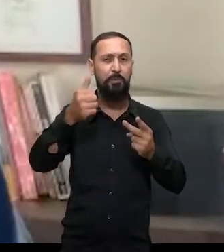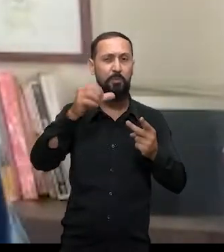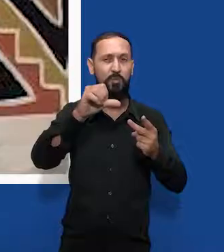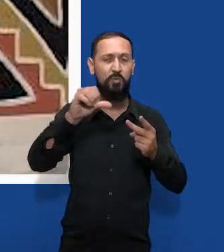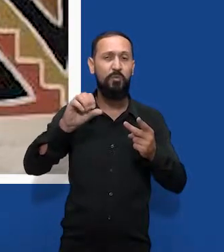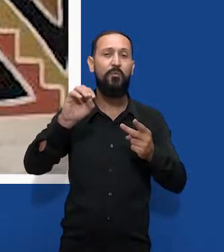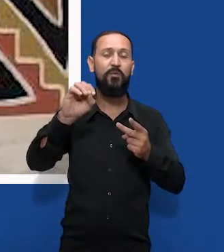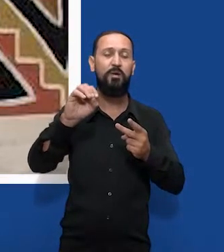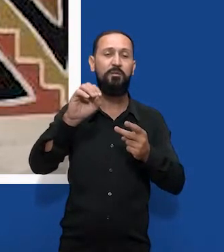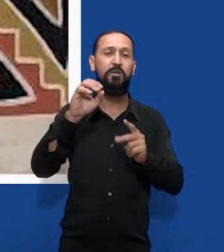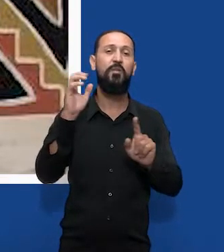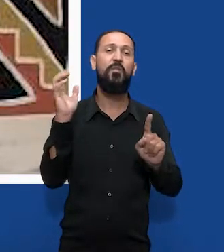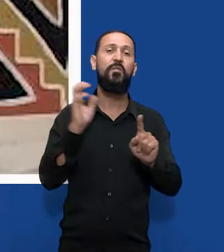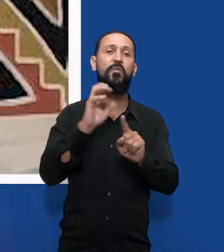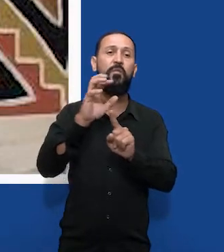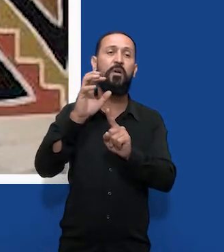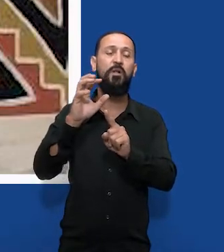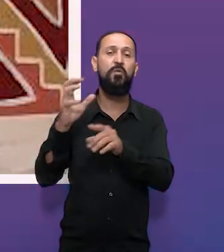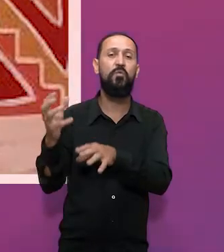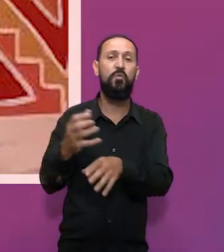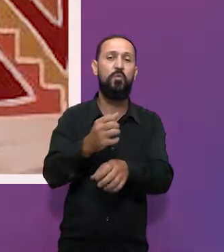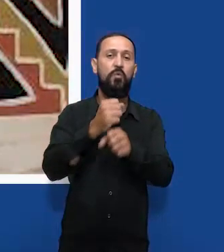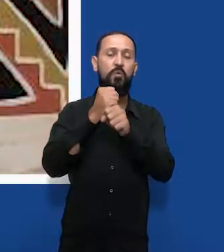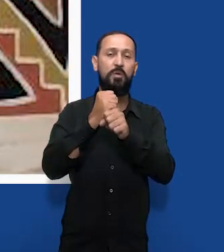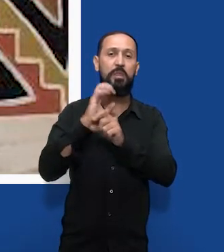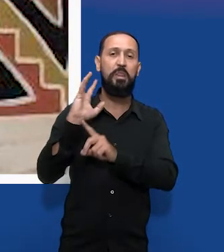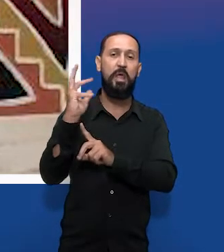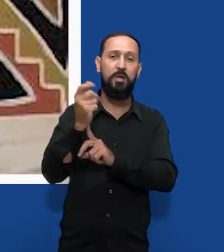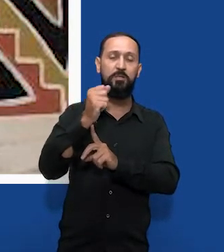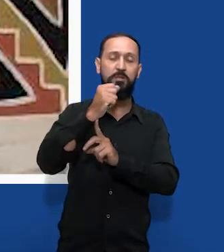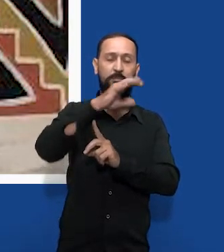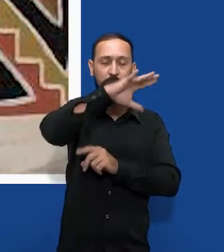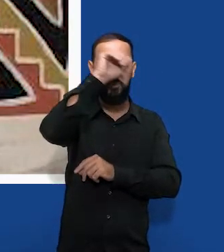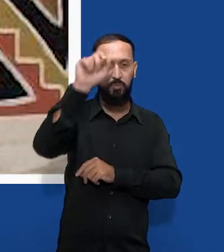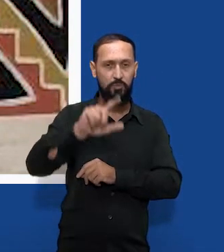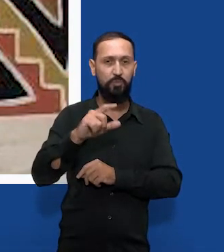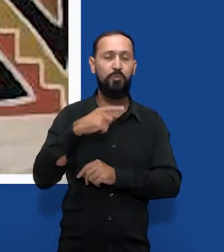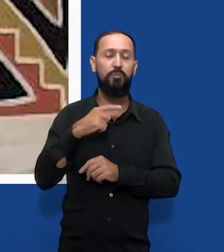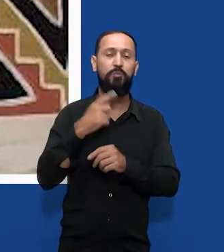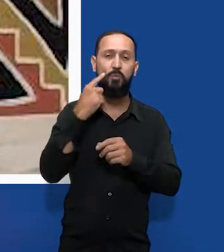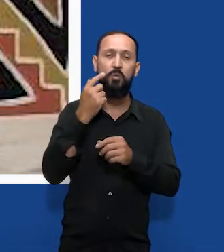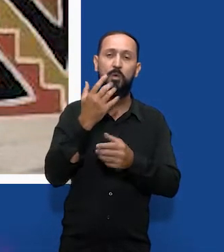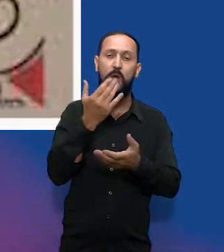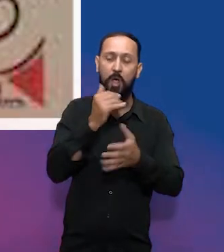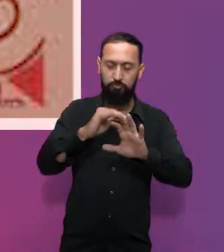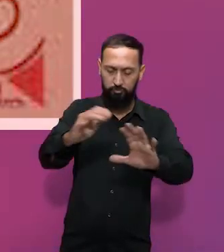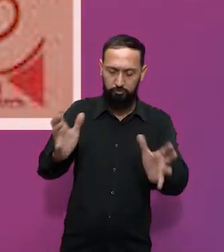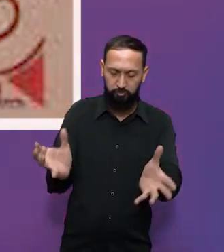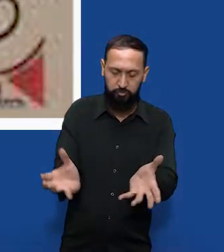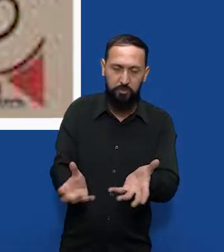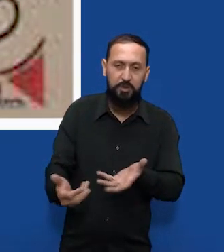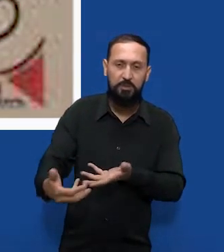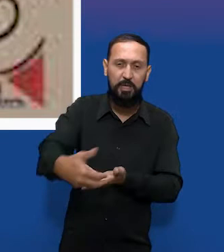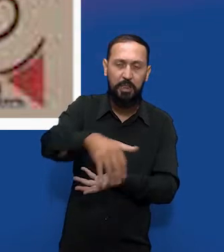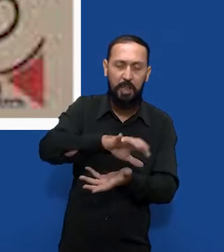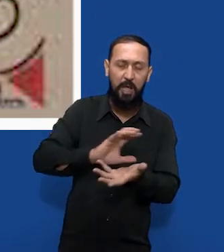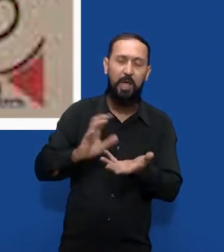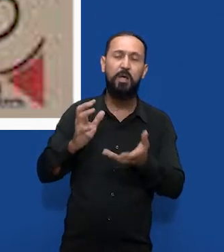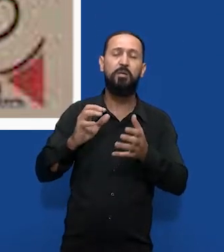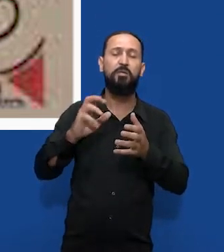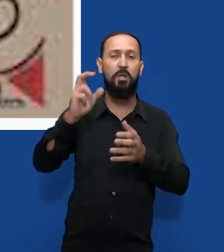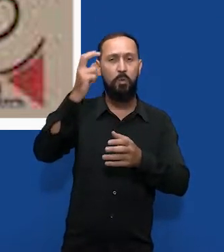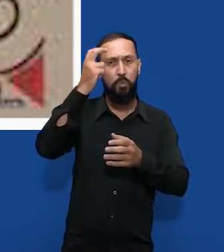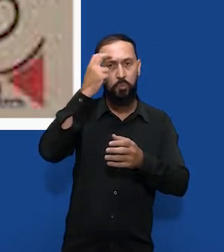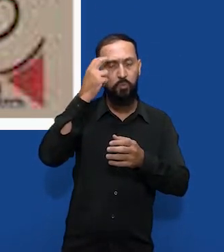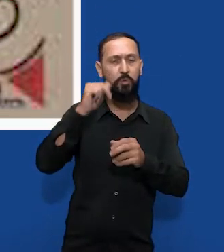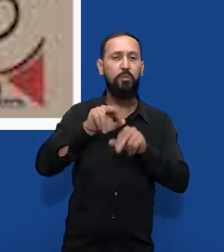e que influenciou e se enraizou em toda a arte sul-mato-grossense, no artesanato, na cultura, até nas